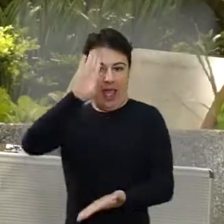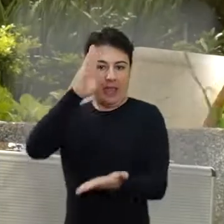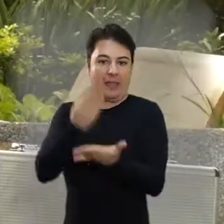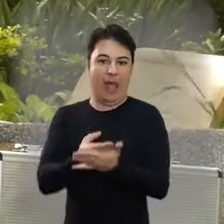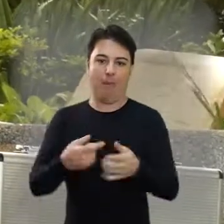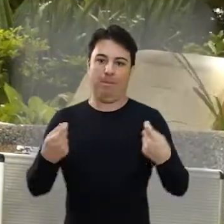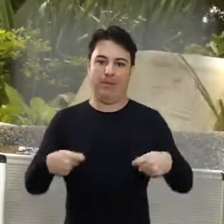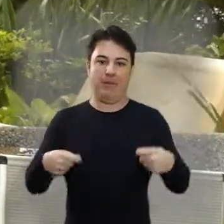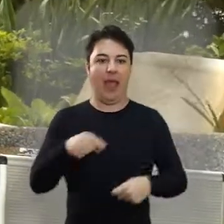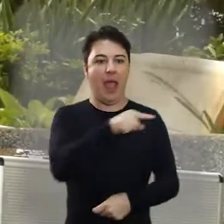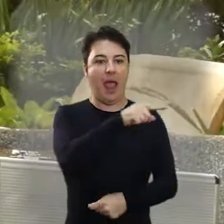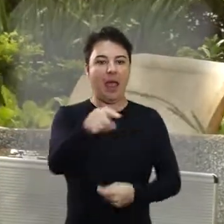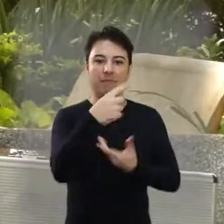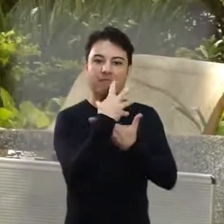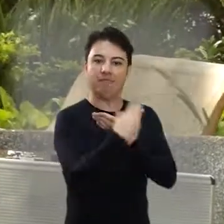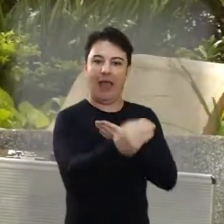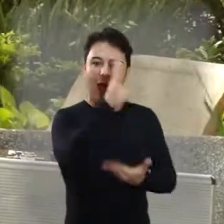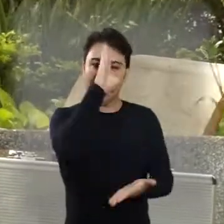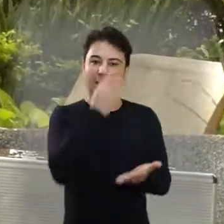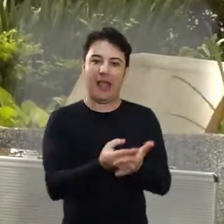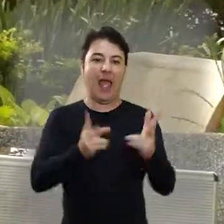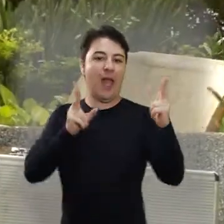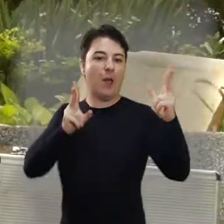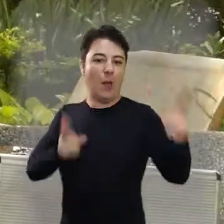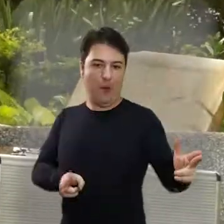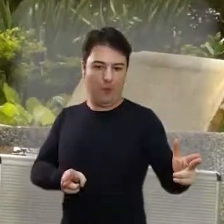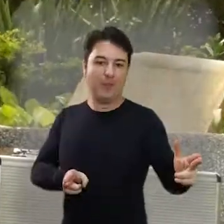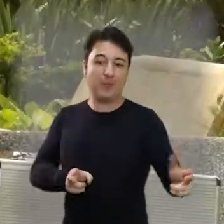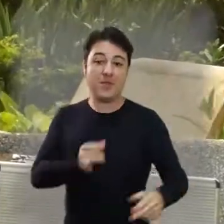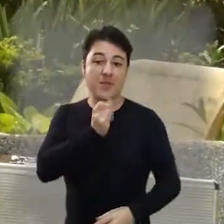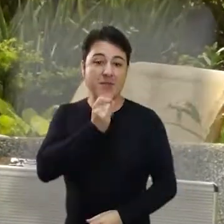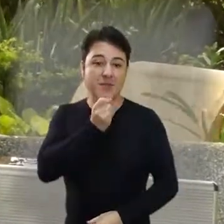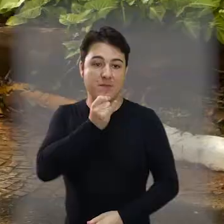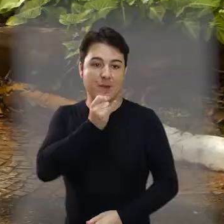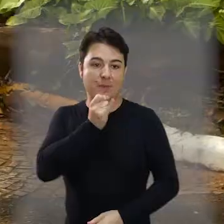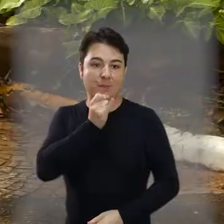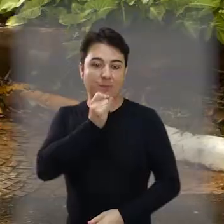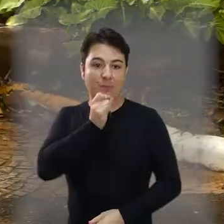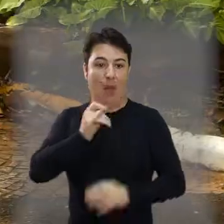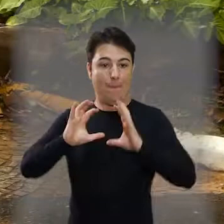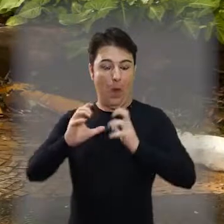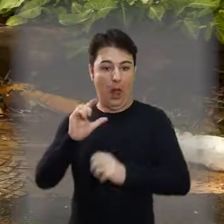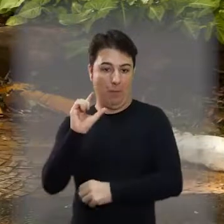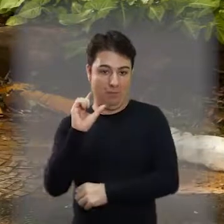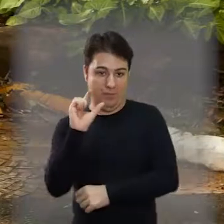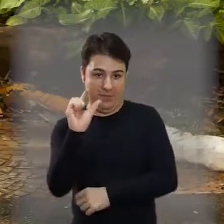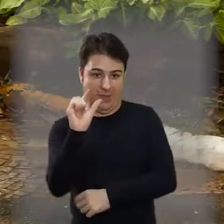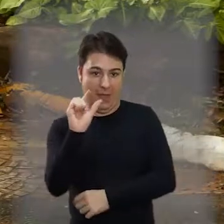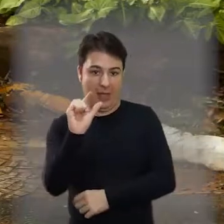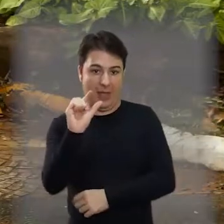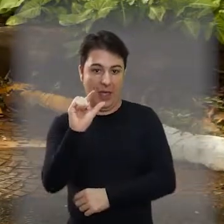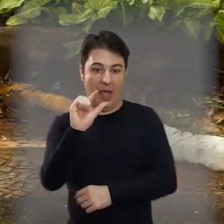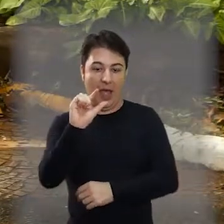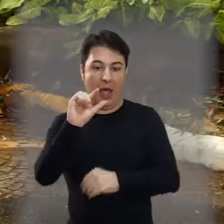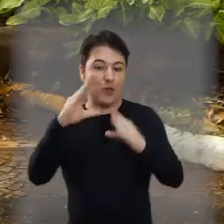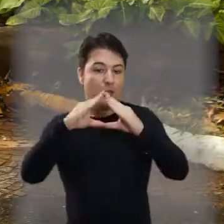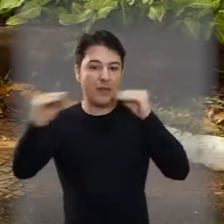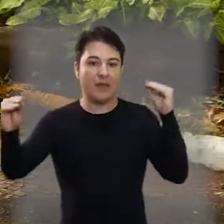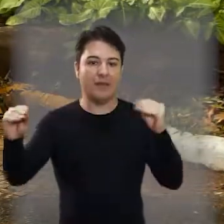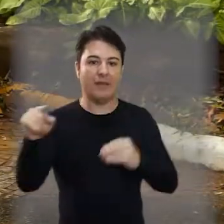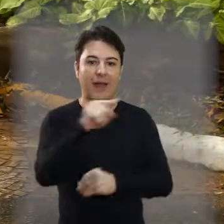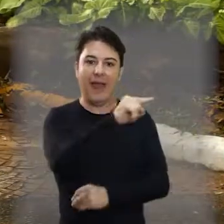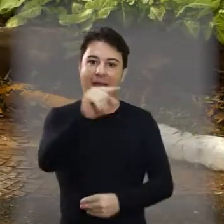mágica é a mesma coisa. Eu tenho que acreditar naquilo que eu estou fazendo, senão o público não acredita. Por exemplo, se eu pegar uma bolinha